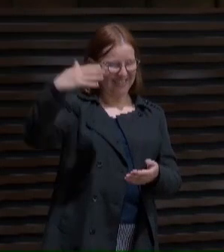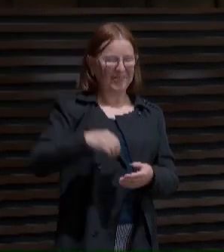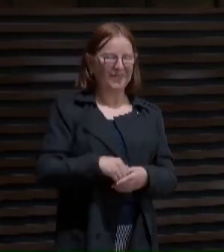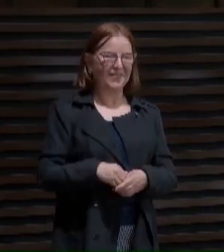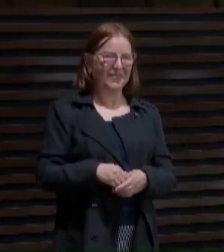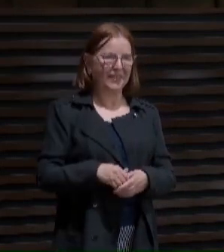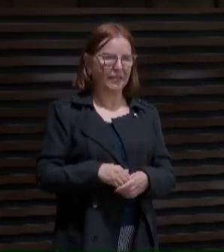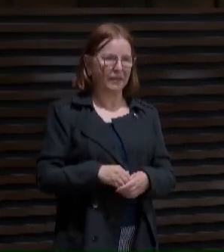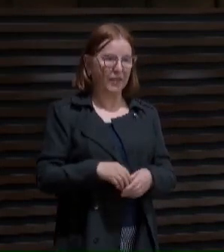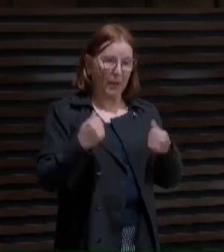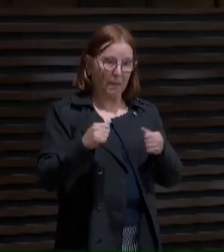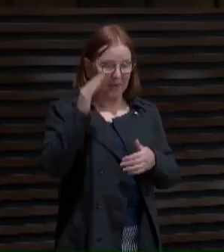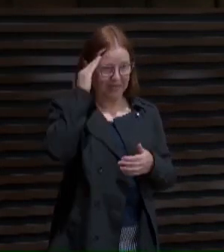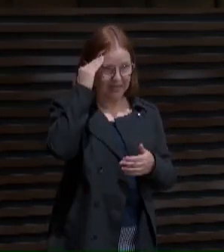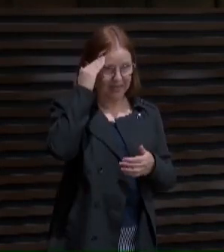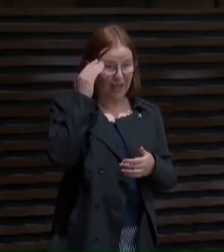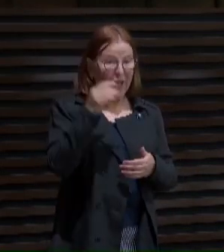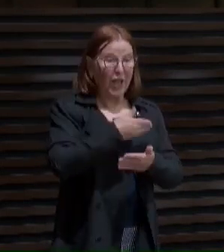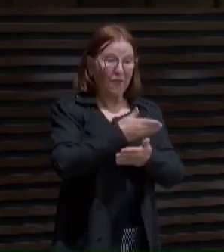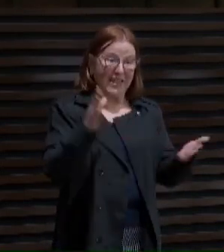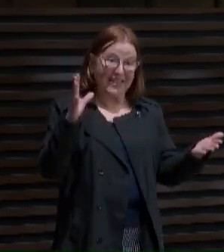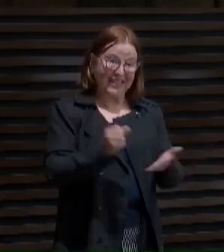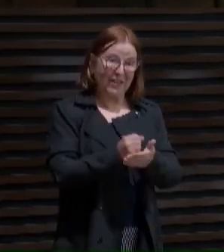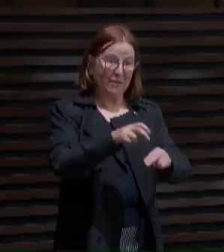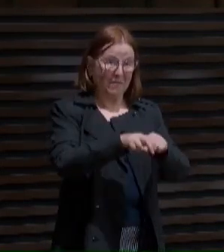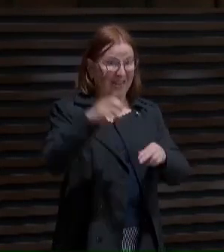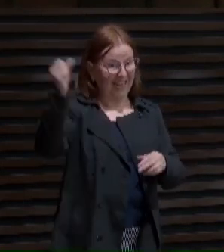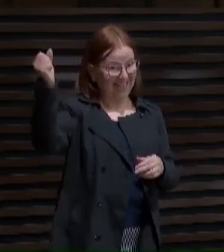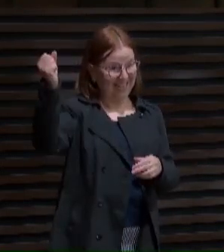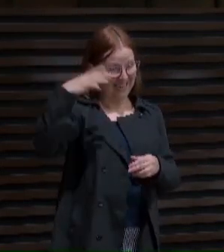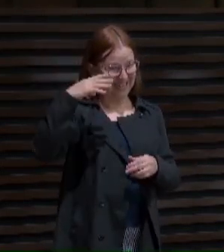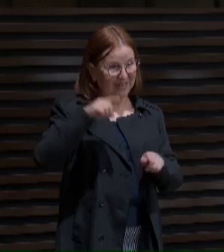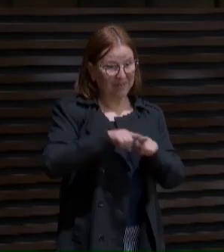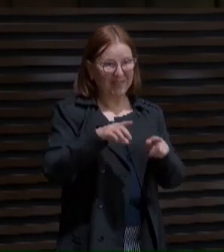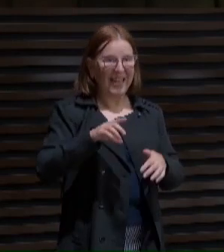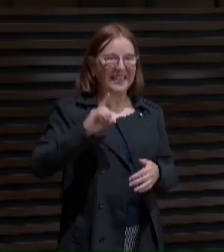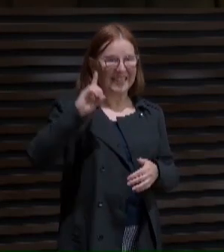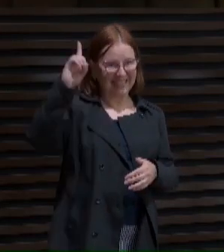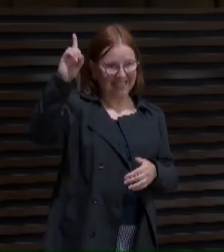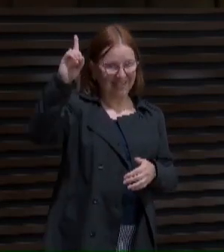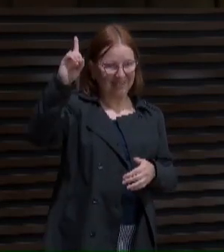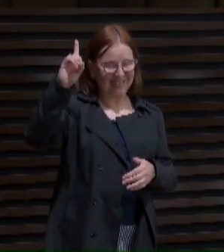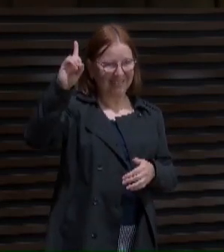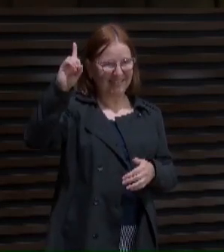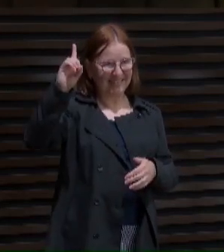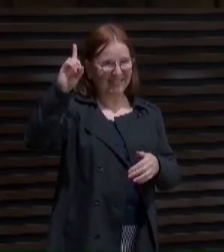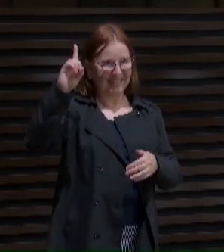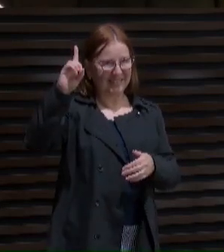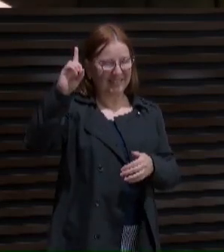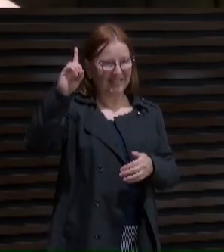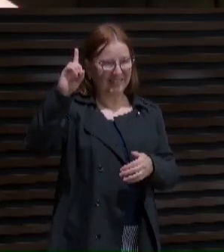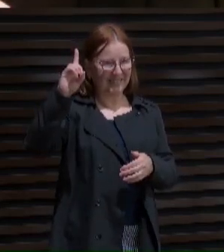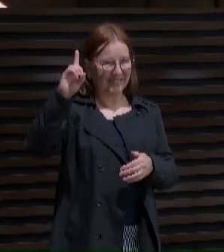Agora entenda que você foi salvo pela graça, mas Deus, para resolver esse dilema, o Filho